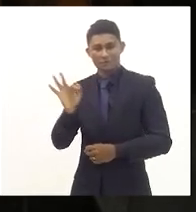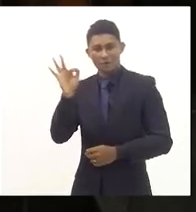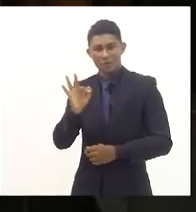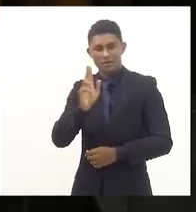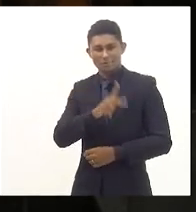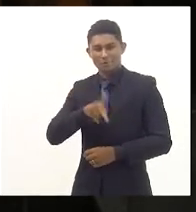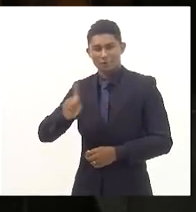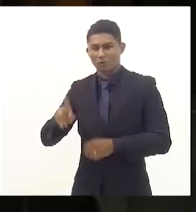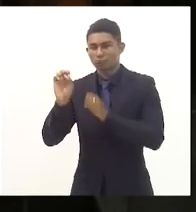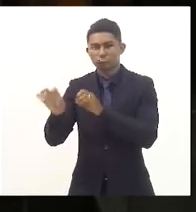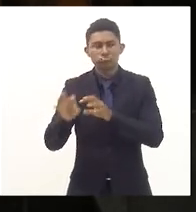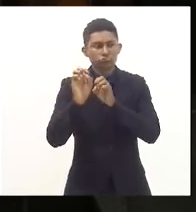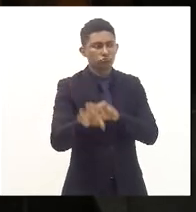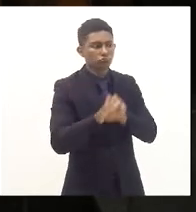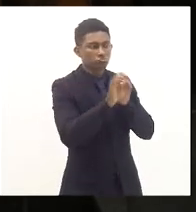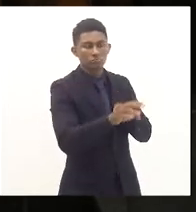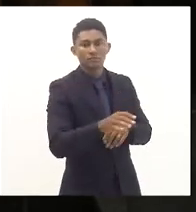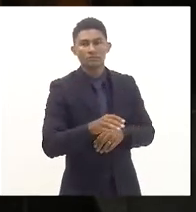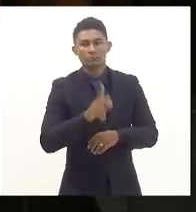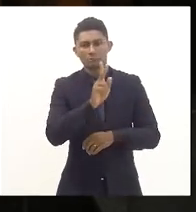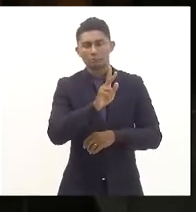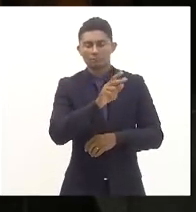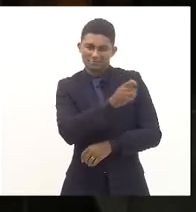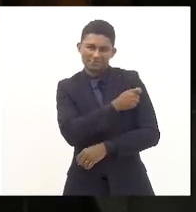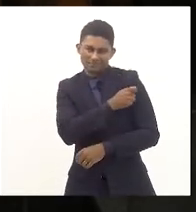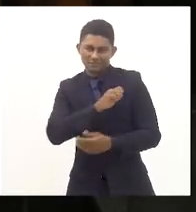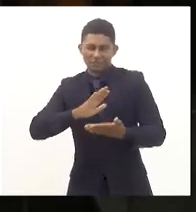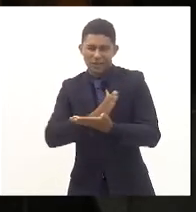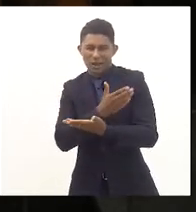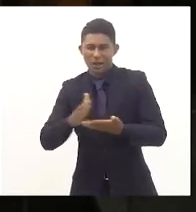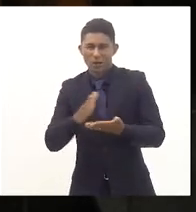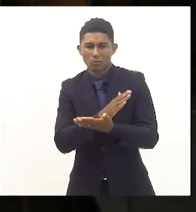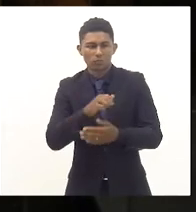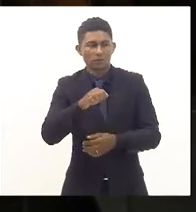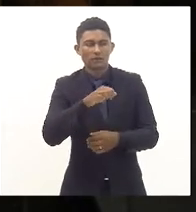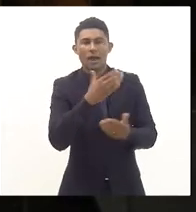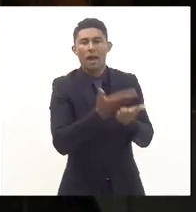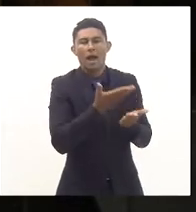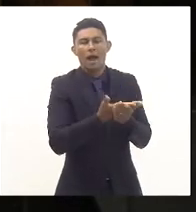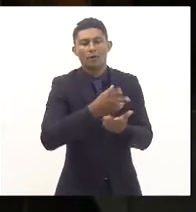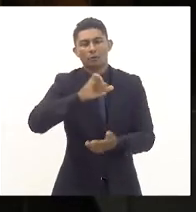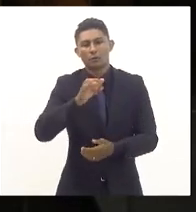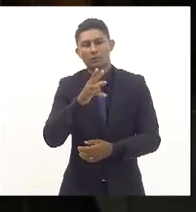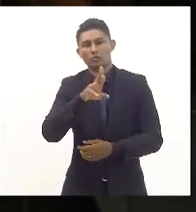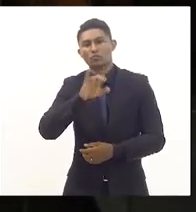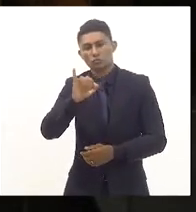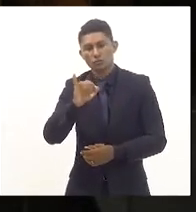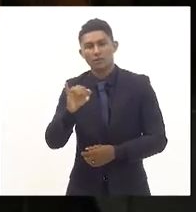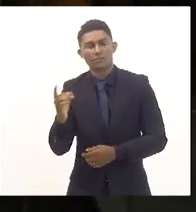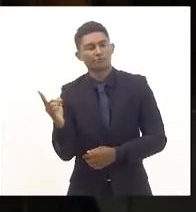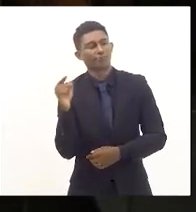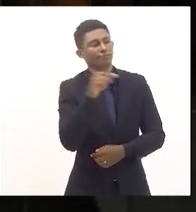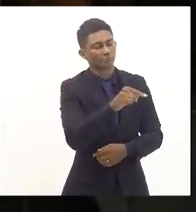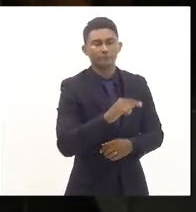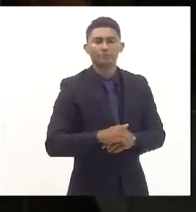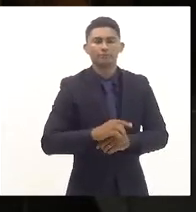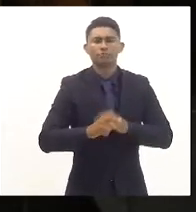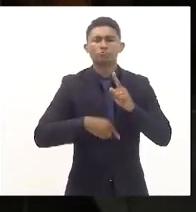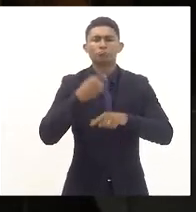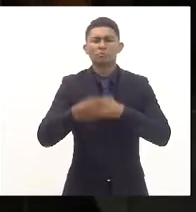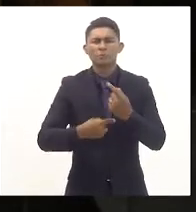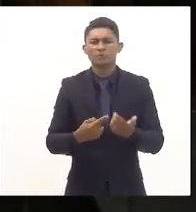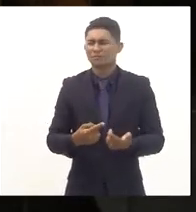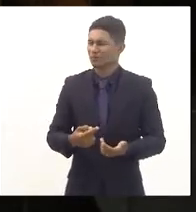alguns dos alunos e um assistir júri E aí depois meio acanhado se perguntar vou para mim assim só acabou de